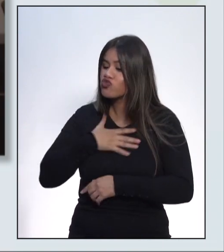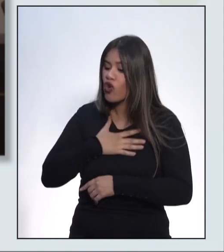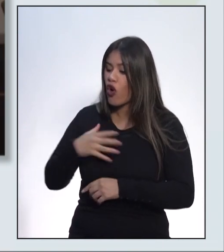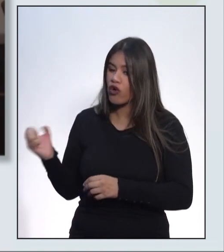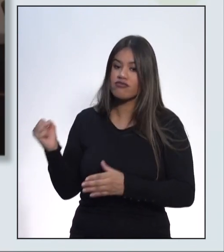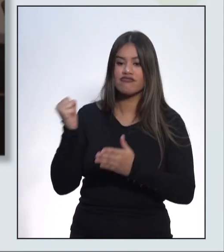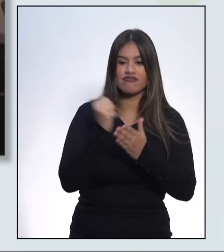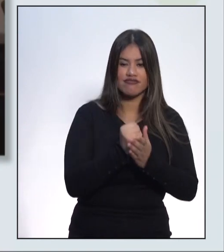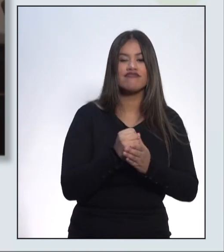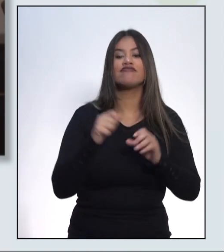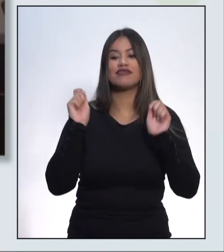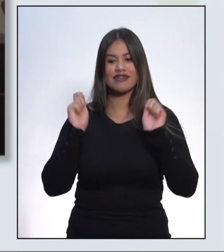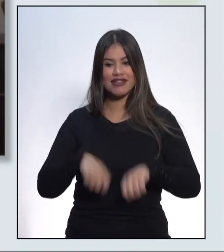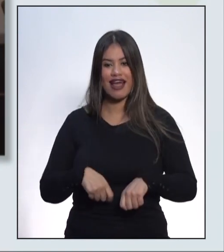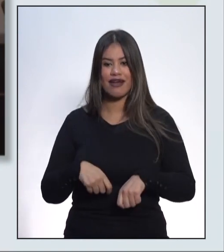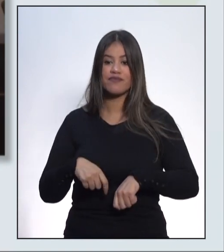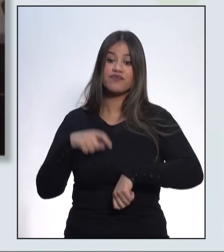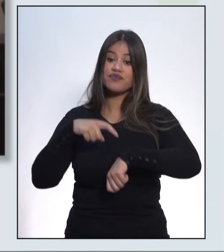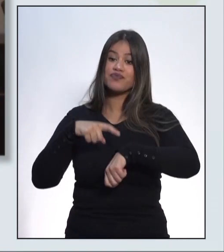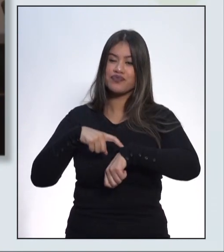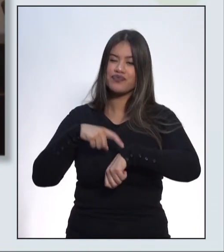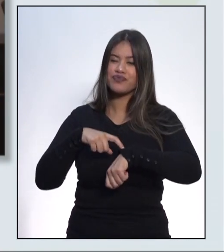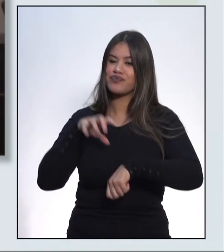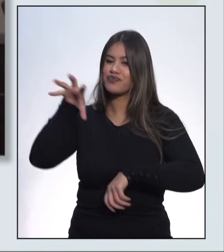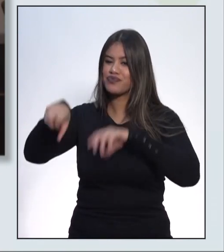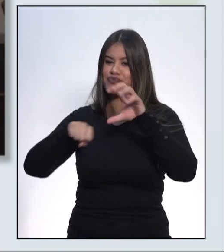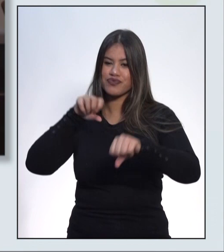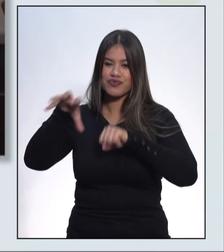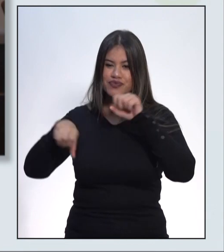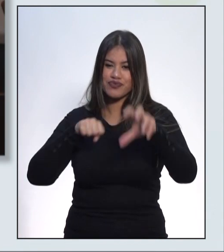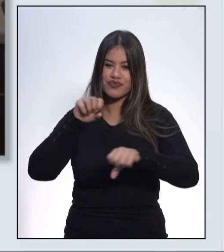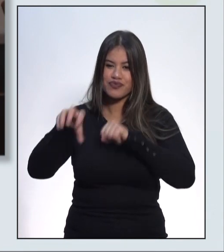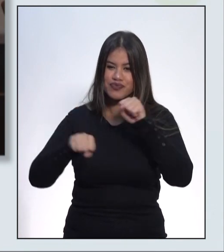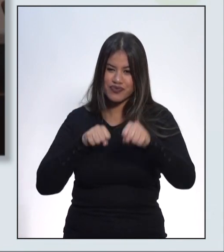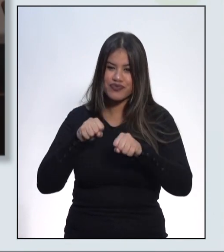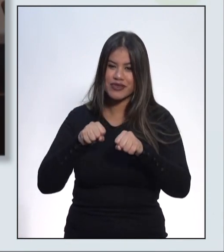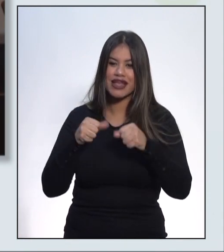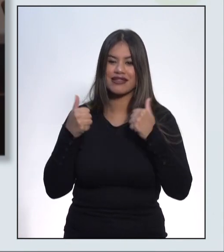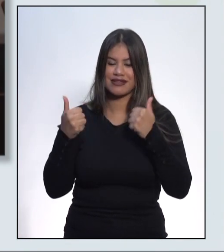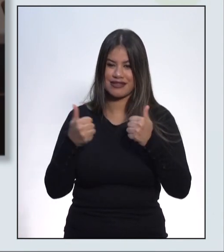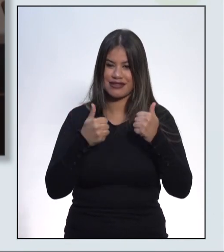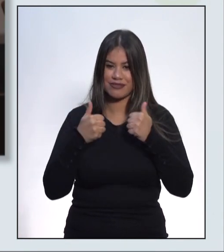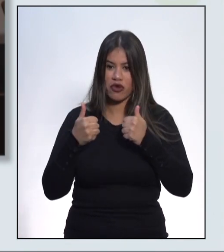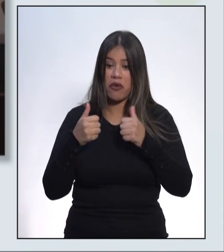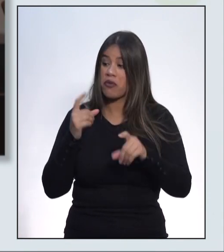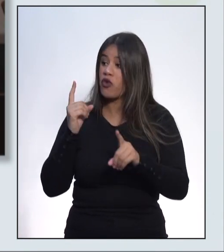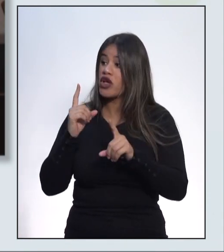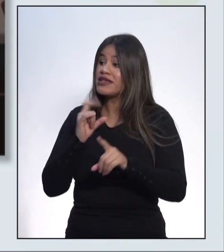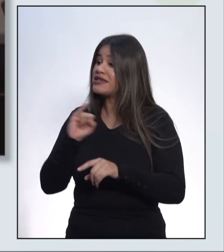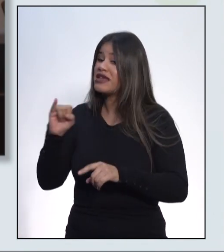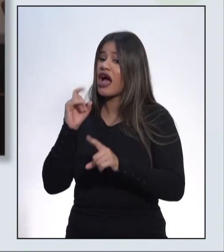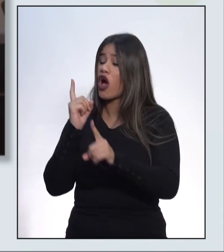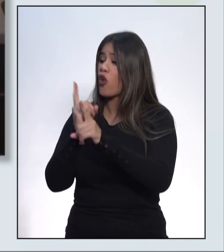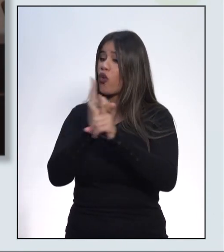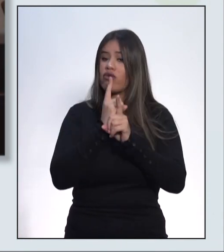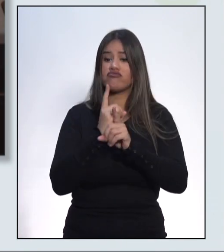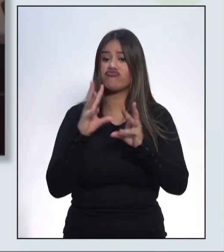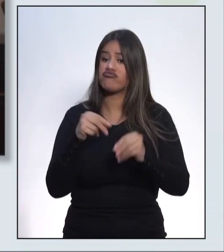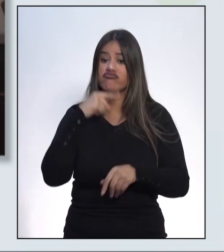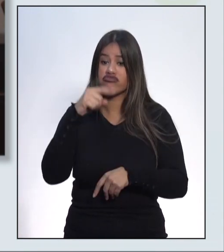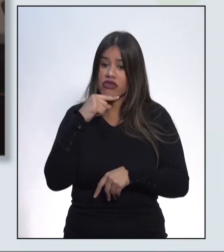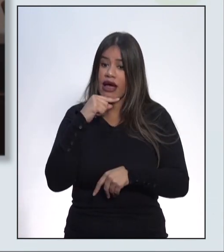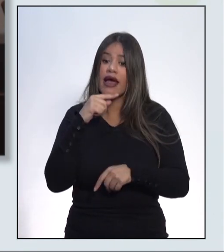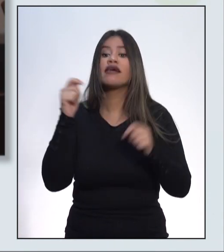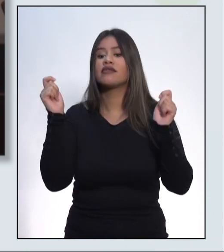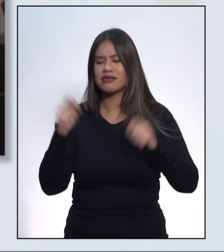Eu vou dar um tempo para você ir lá pegar esses materiais. E não tem problema se você não encontrar todos, isso não vai impedir você de criar o projeto.